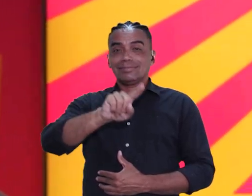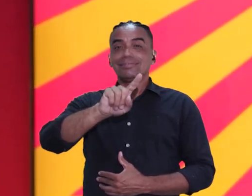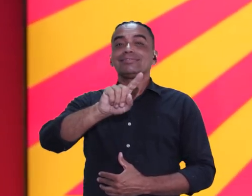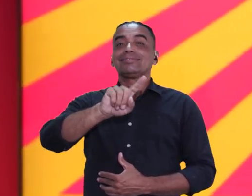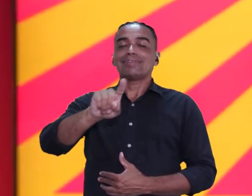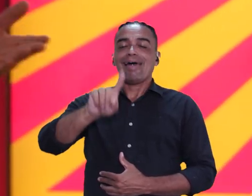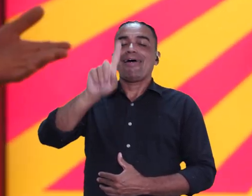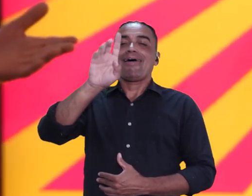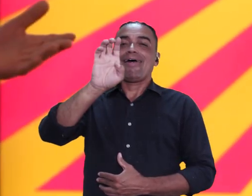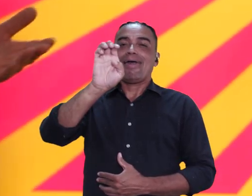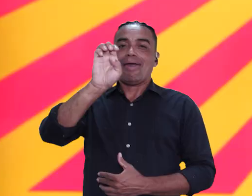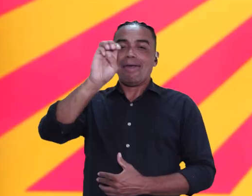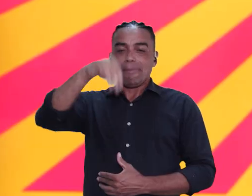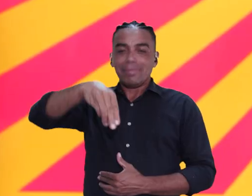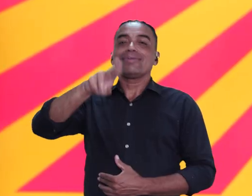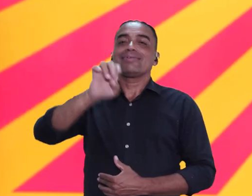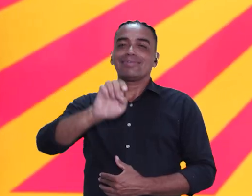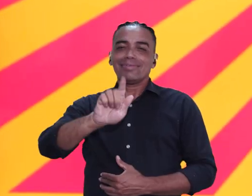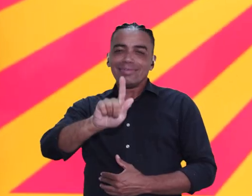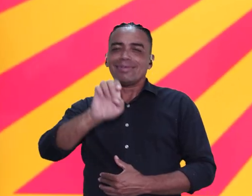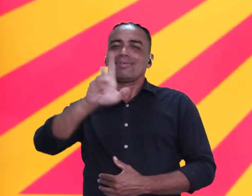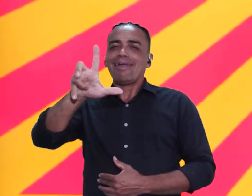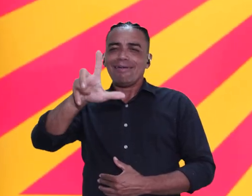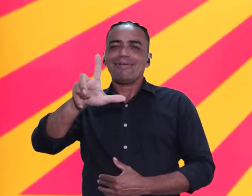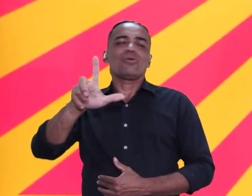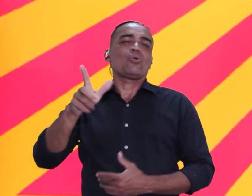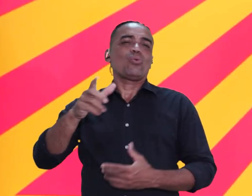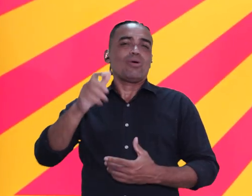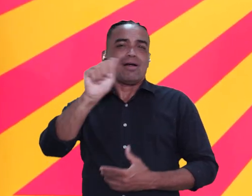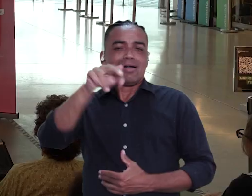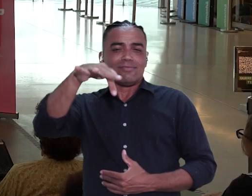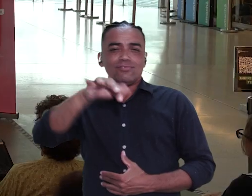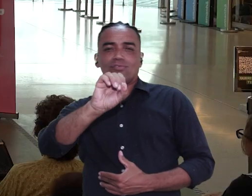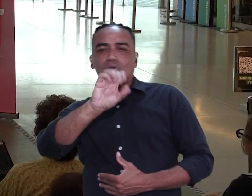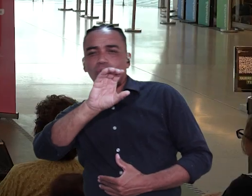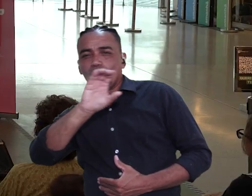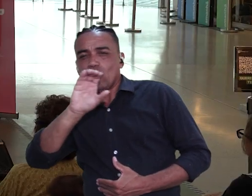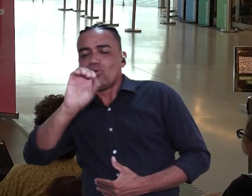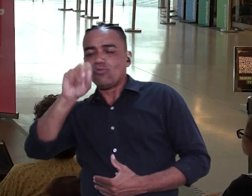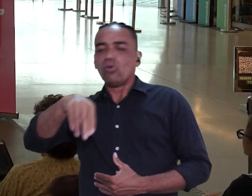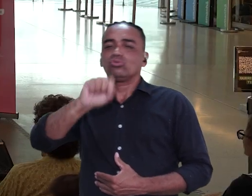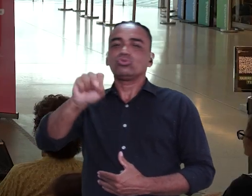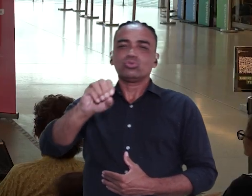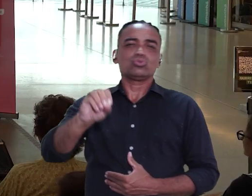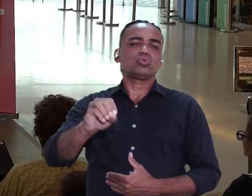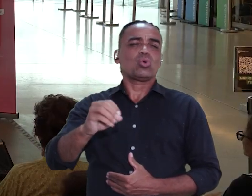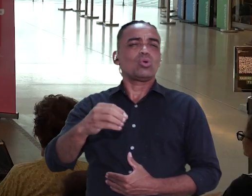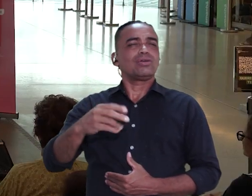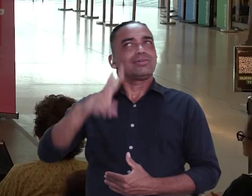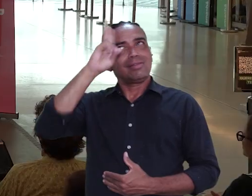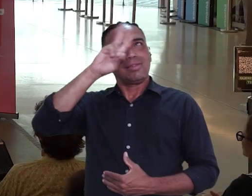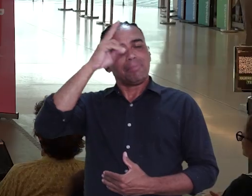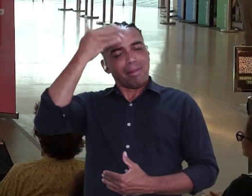ao onipresente Afonso Borges, muito obrigado pelo convite e por lembrar sempre do